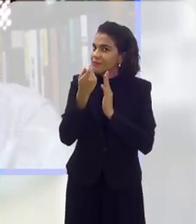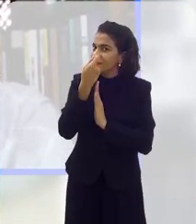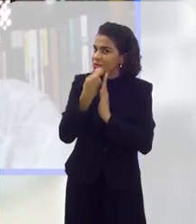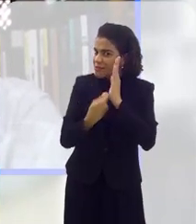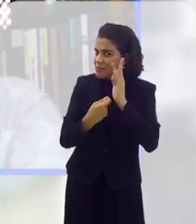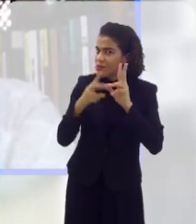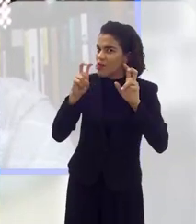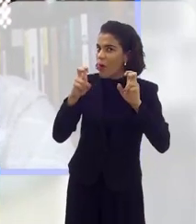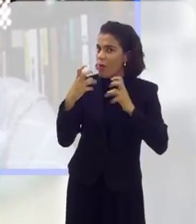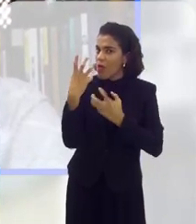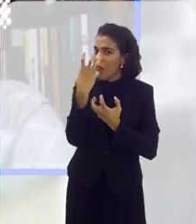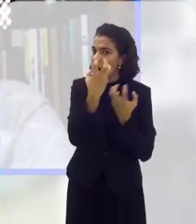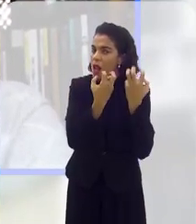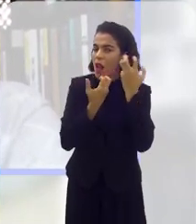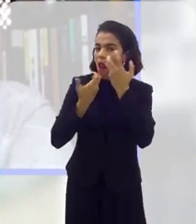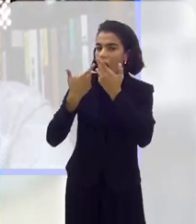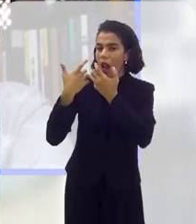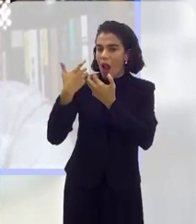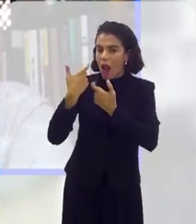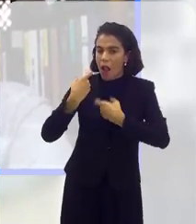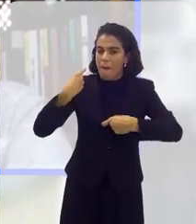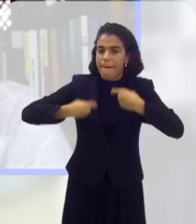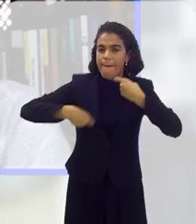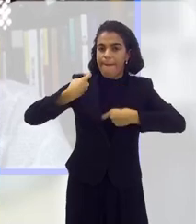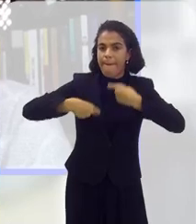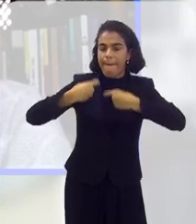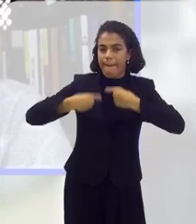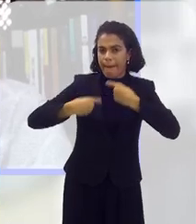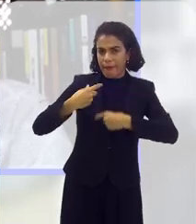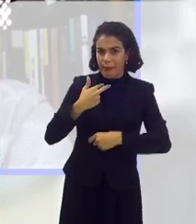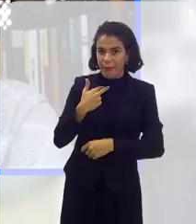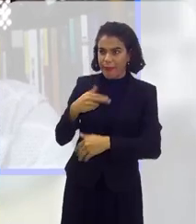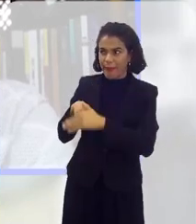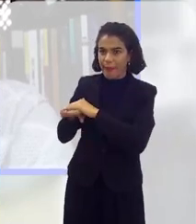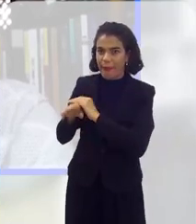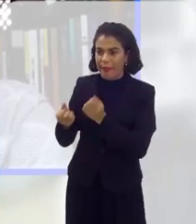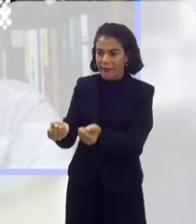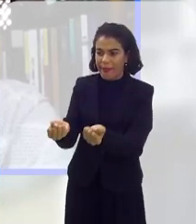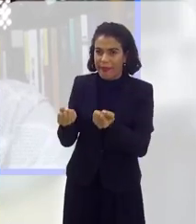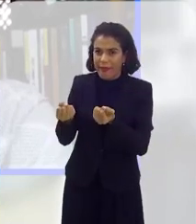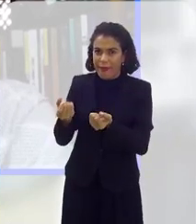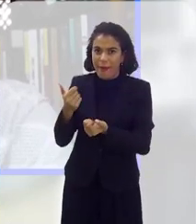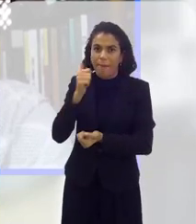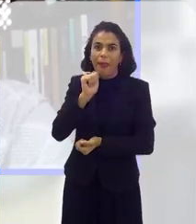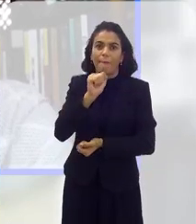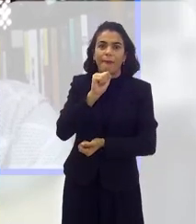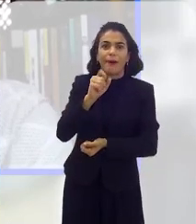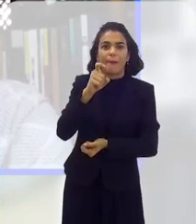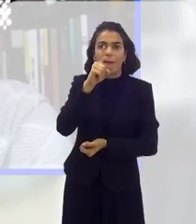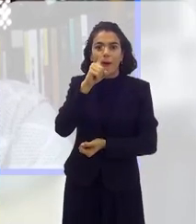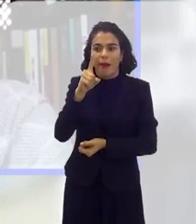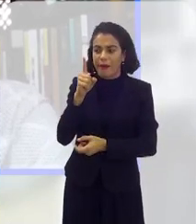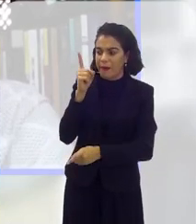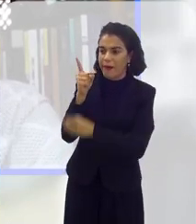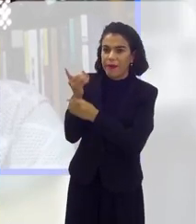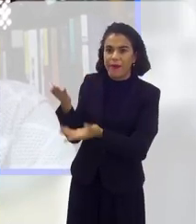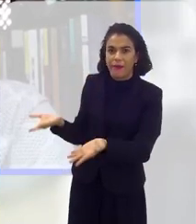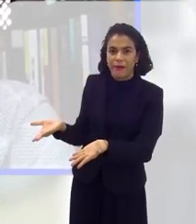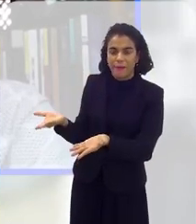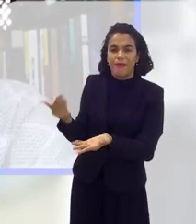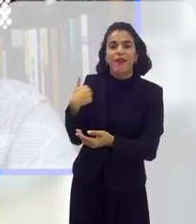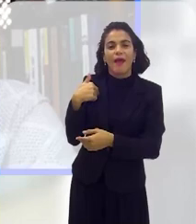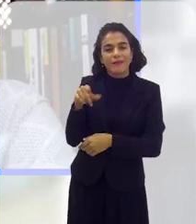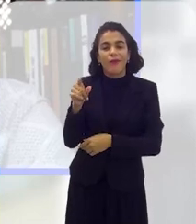teor erótico. E eu não podia deixar aqueles papéis na gaveta com receio da minha mãe ou meu pai